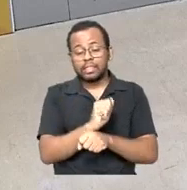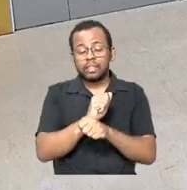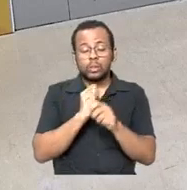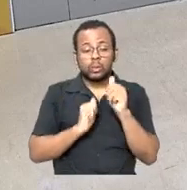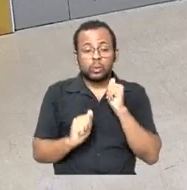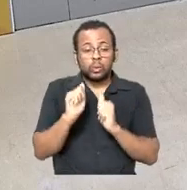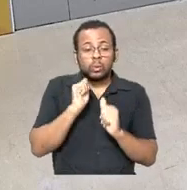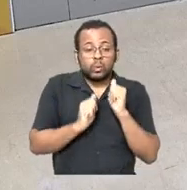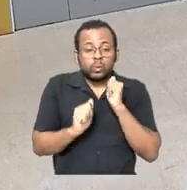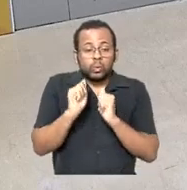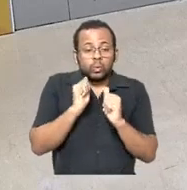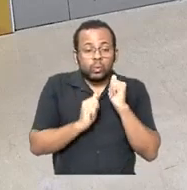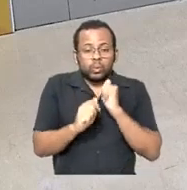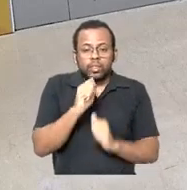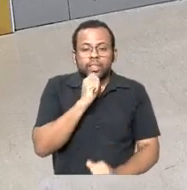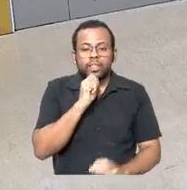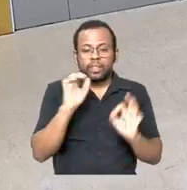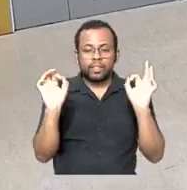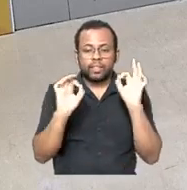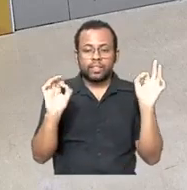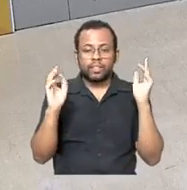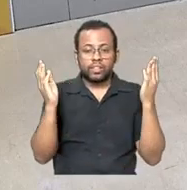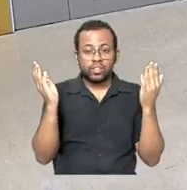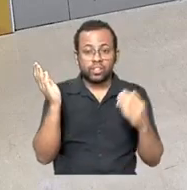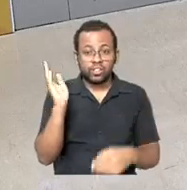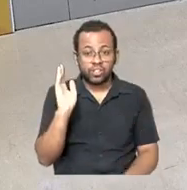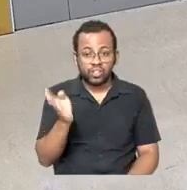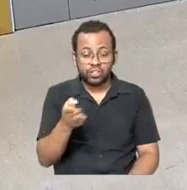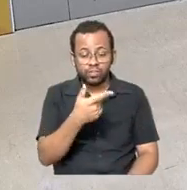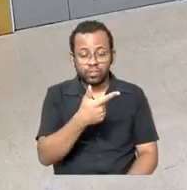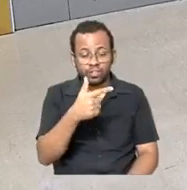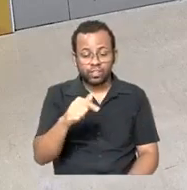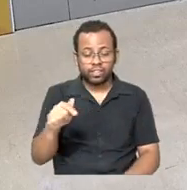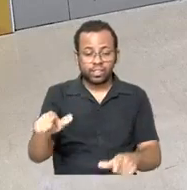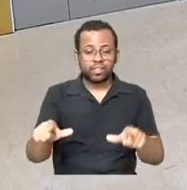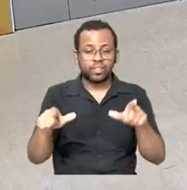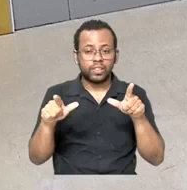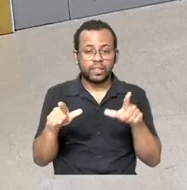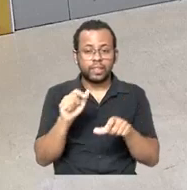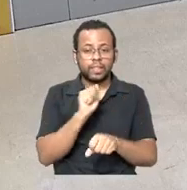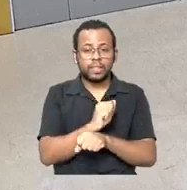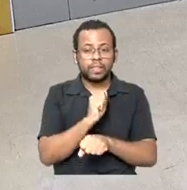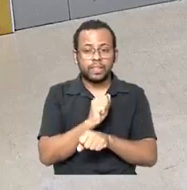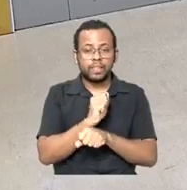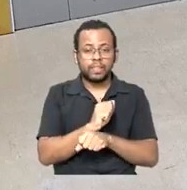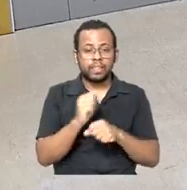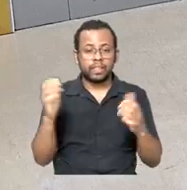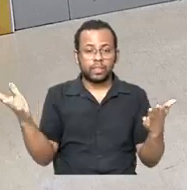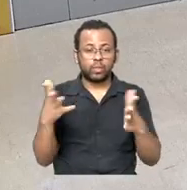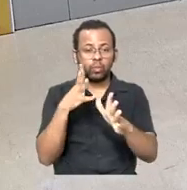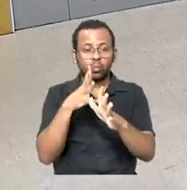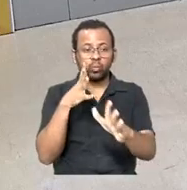a bolinha decisiva que ainda não chegou já são 27 títulos da fila de espera Grande